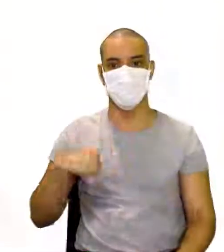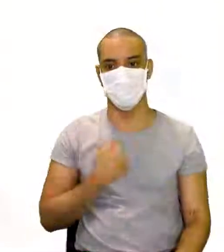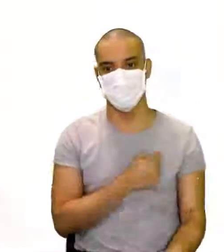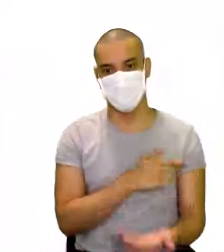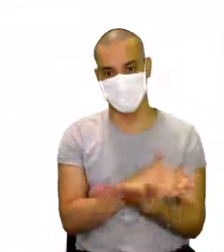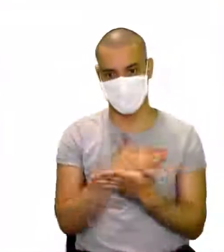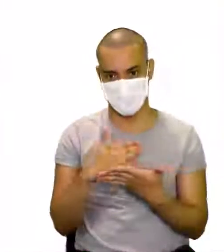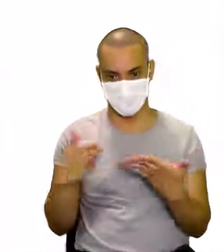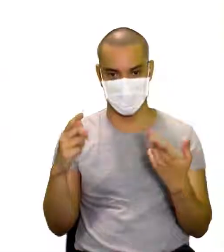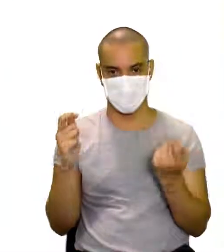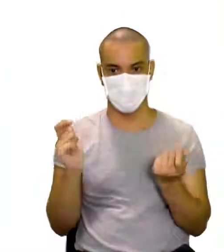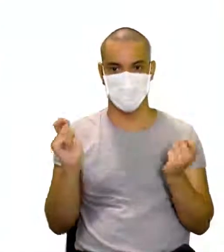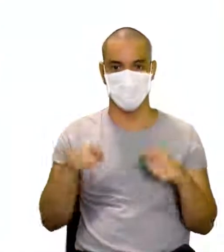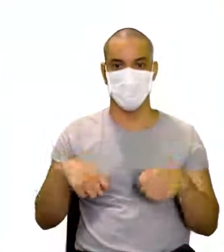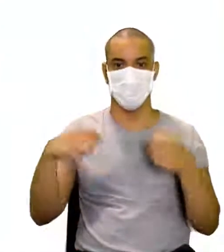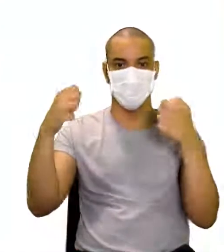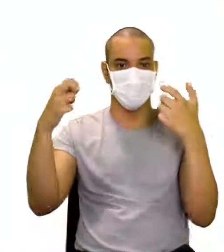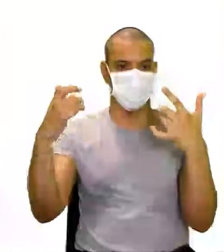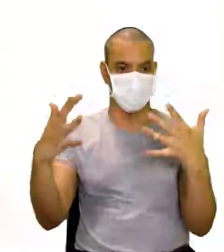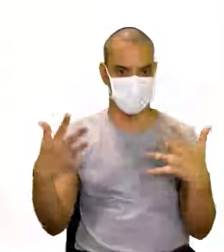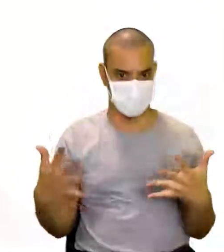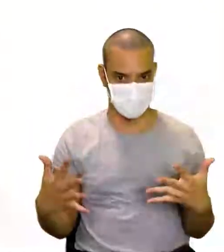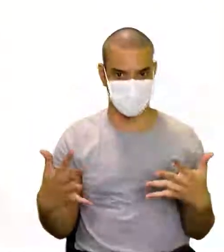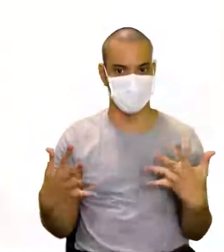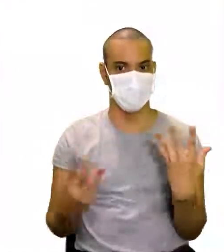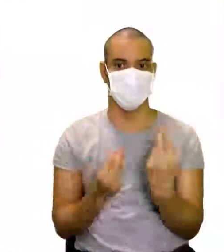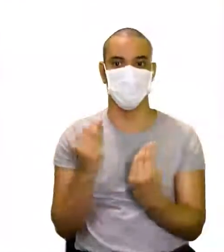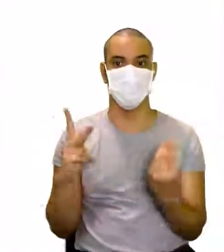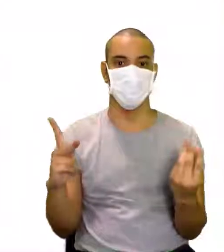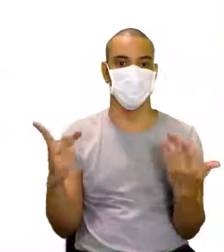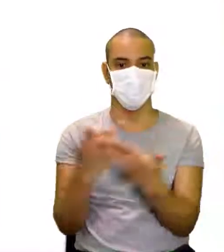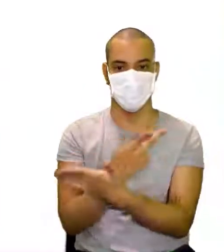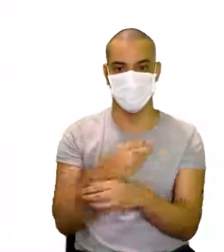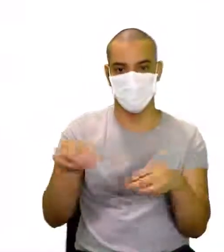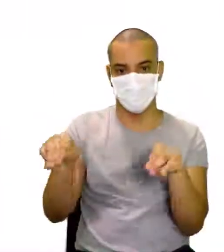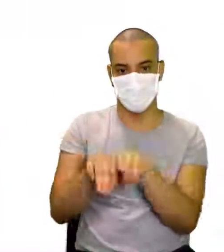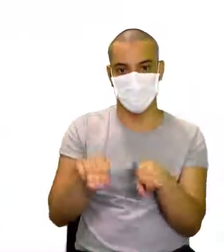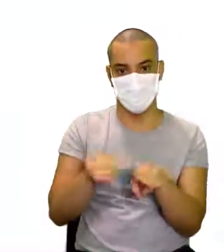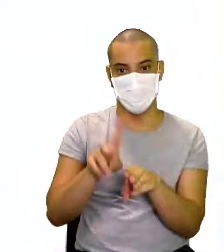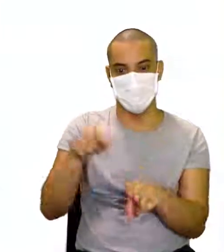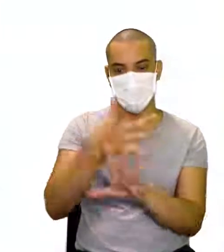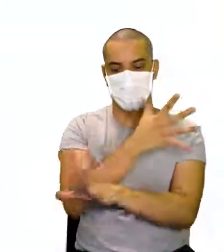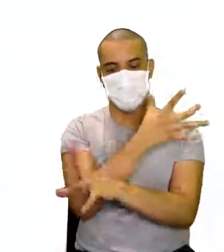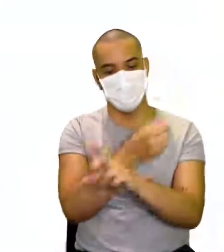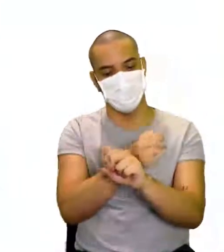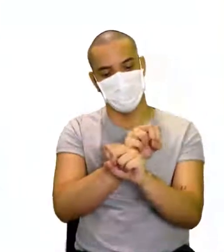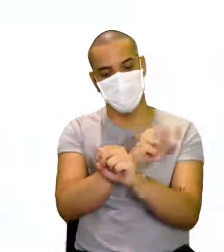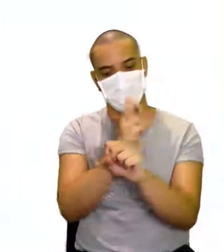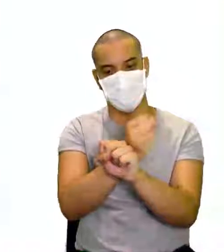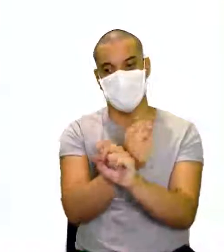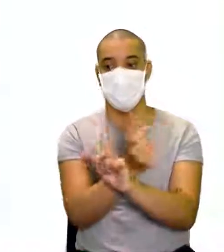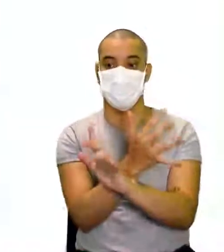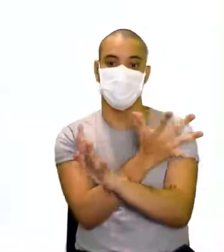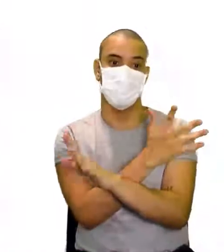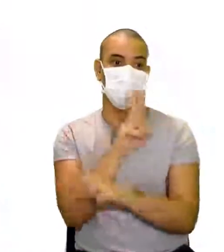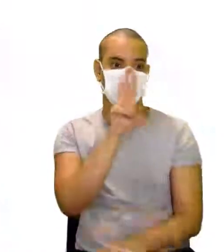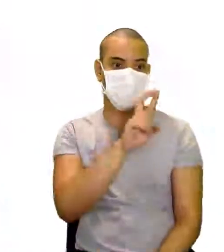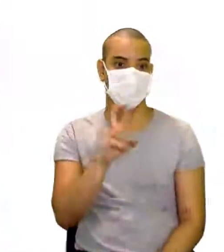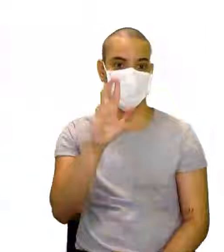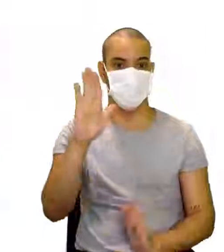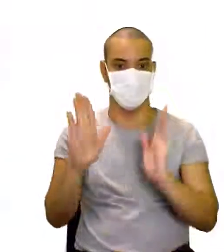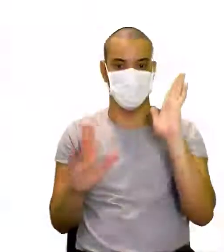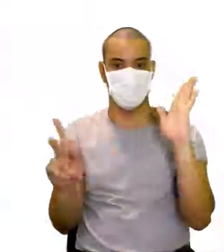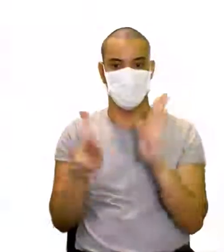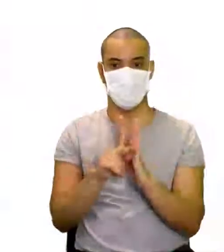começar, podemos falar que o magnetismo é um fenômeno de atração ou repulsão observado entre